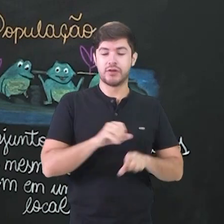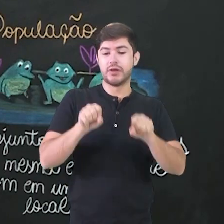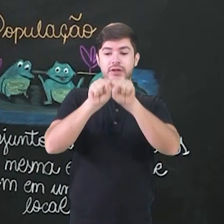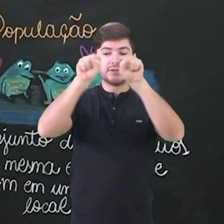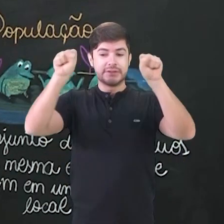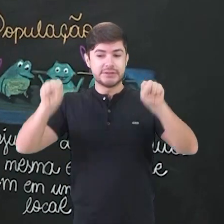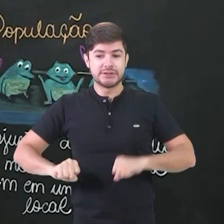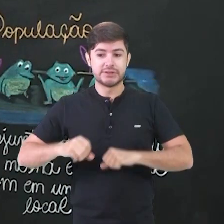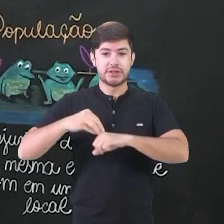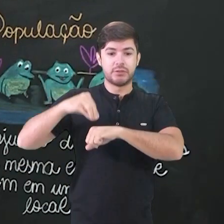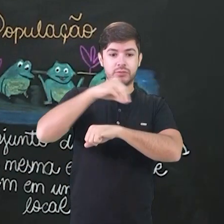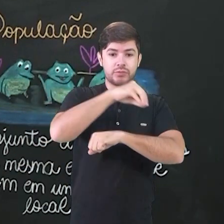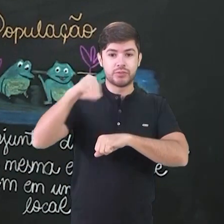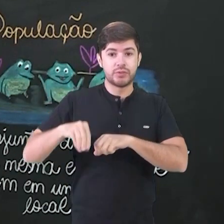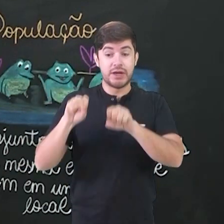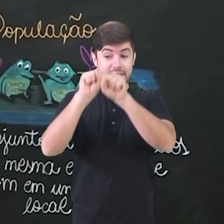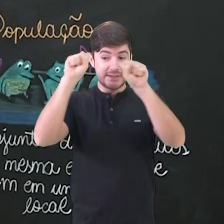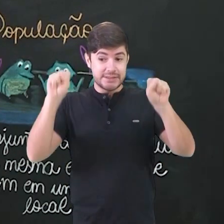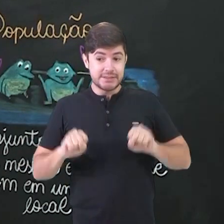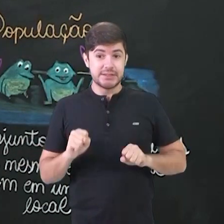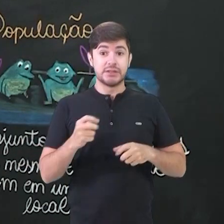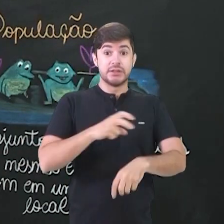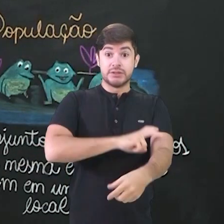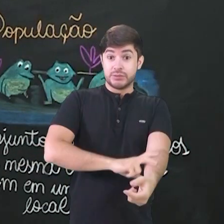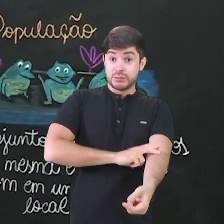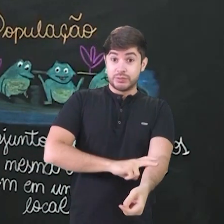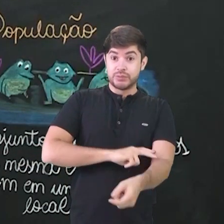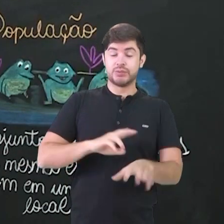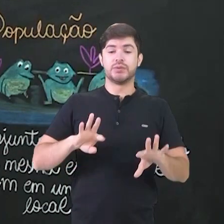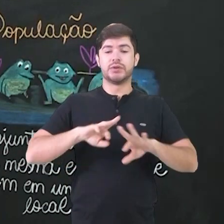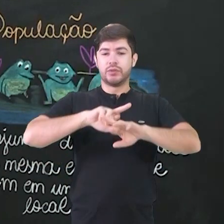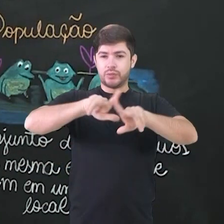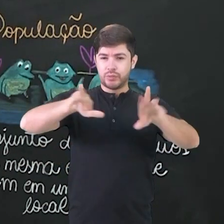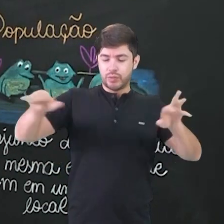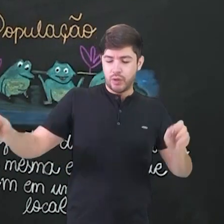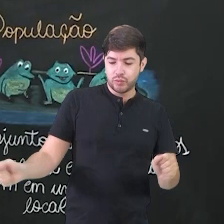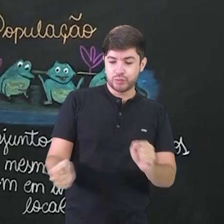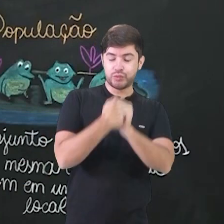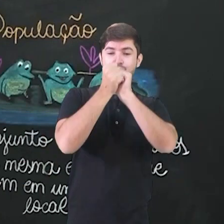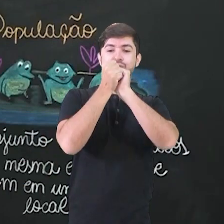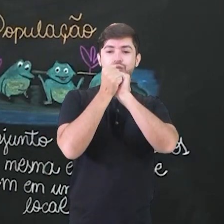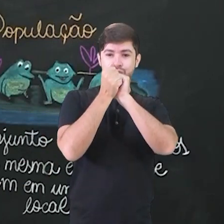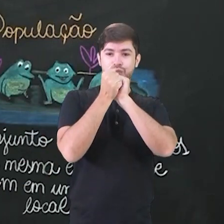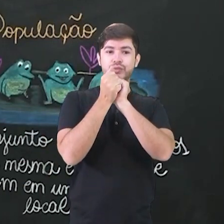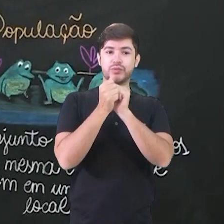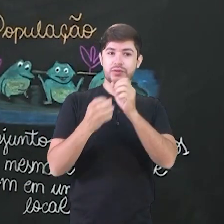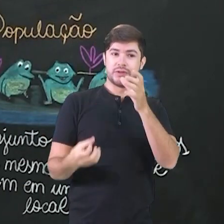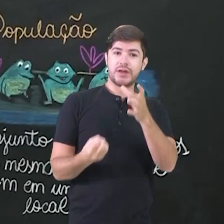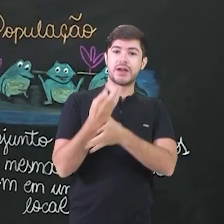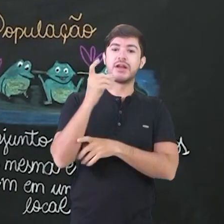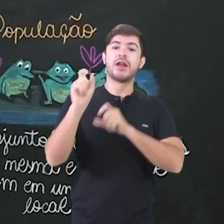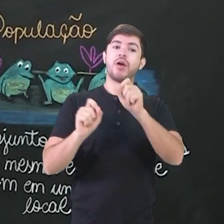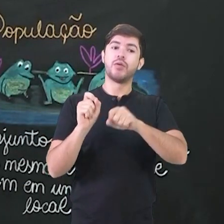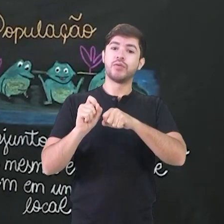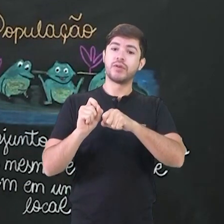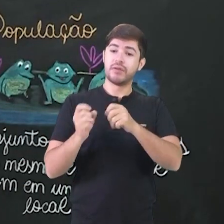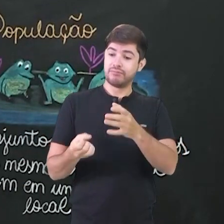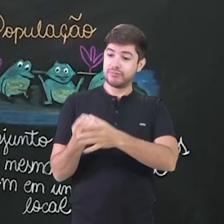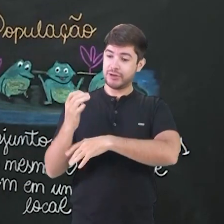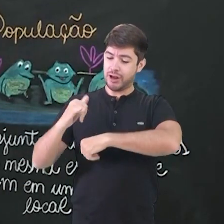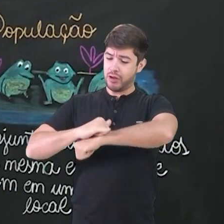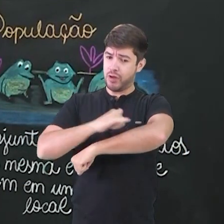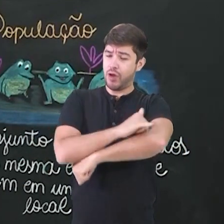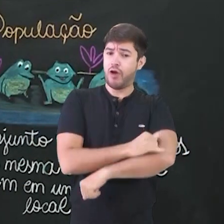sistema locomotor, sistema nervoso, excretor, reprodutor, juntei vários sistemas diferentes, eu formo então